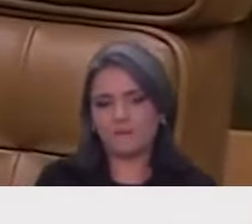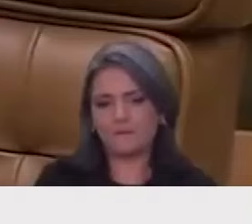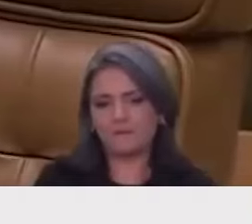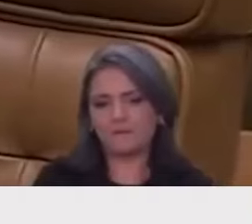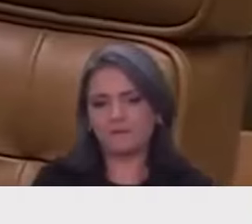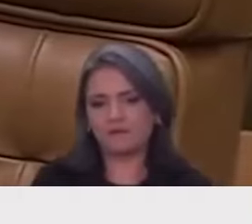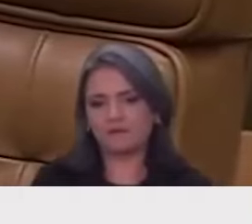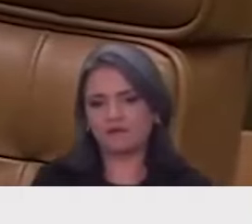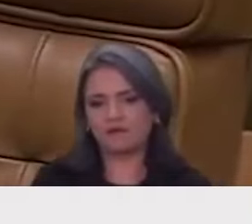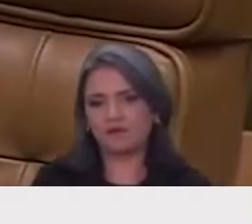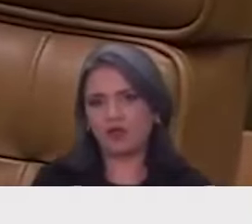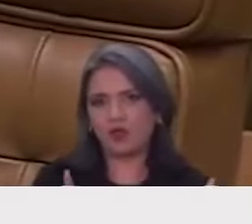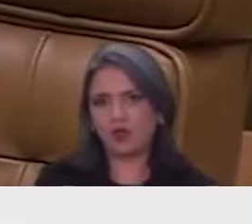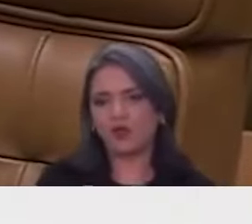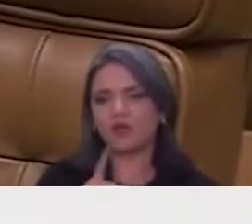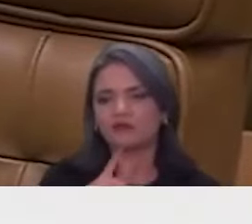ordinário,